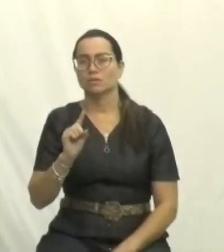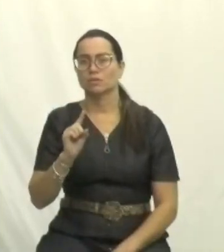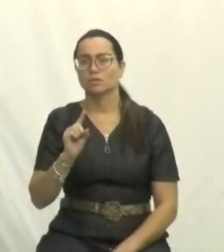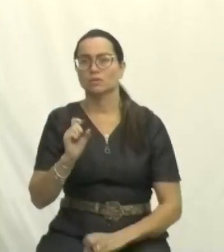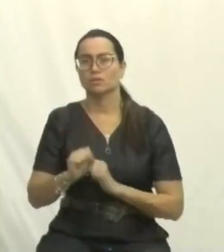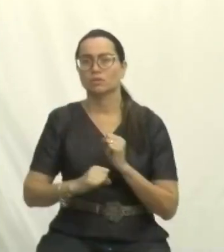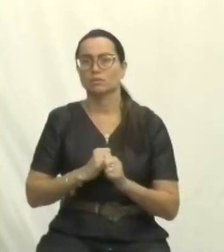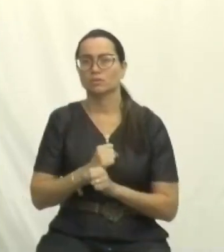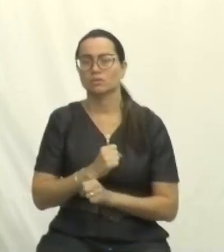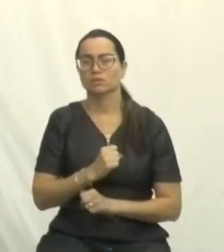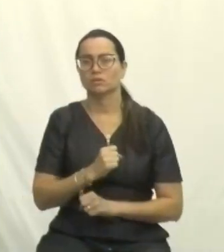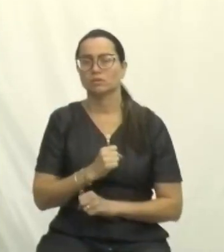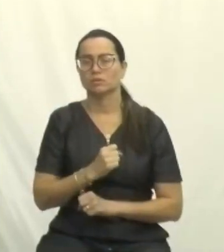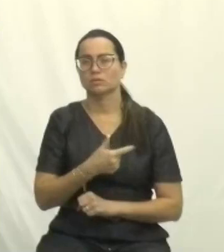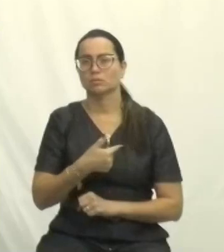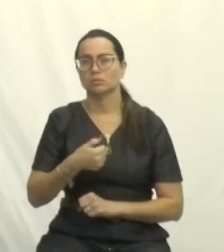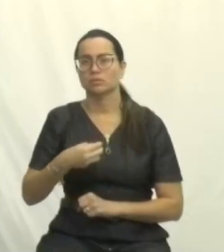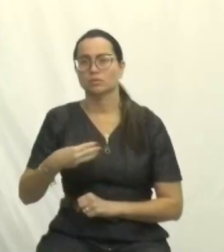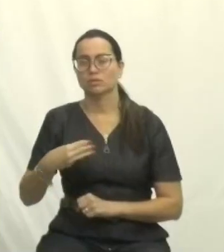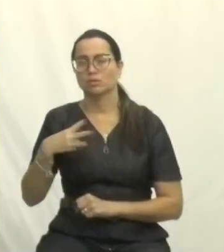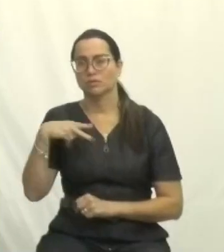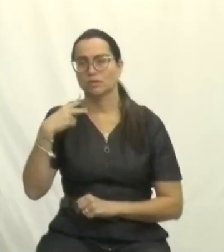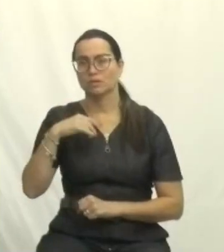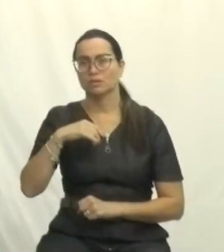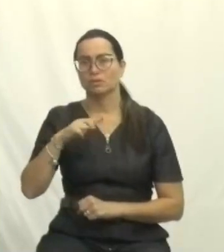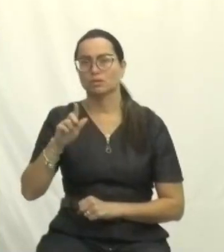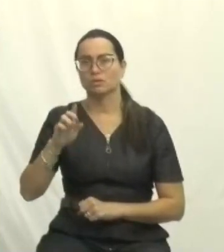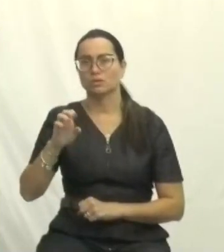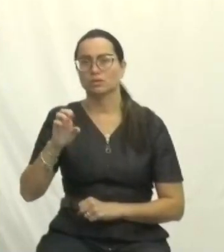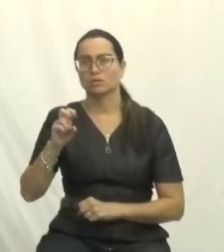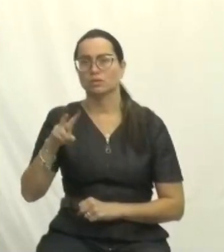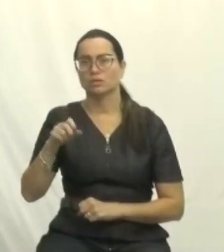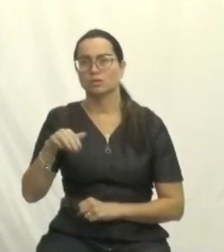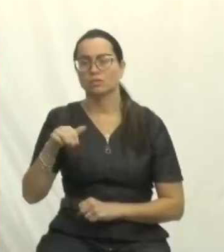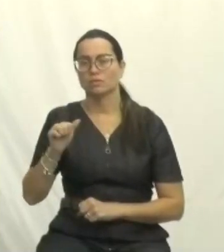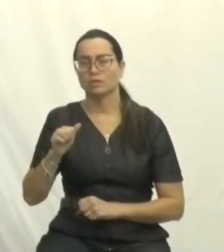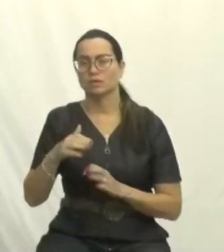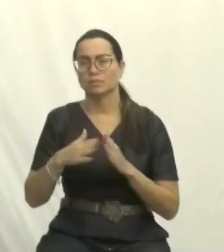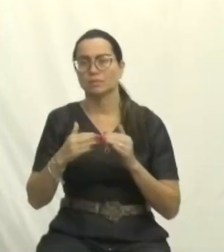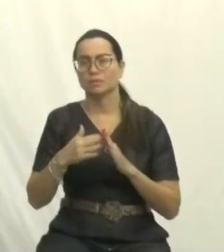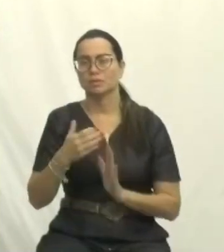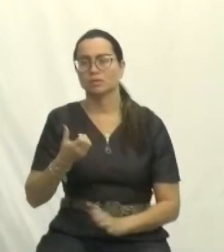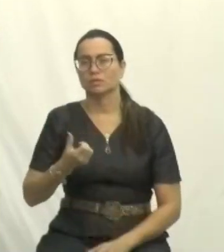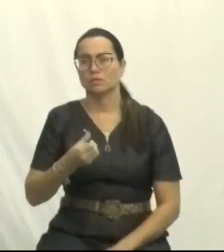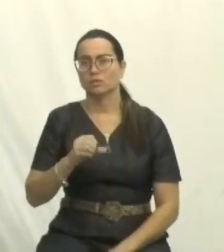de autoria da vereadora Giovanna Benedetti Zanetti. Requerimento número